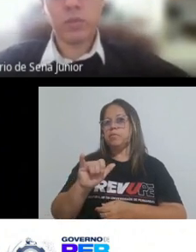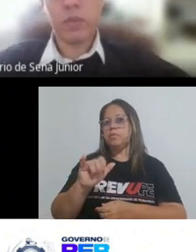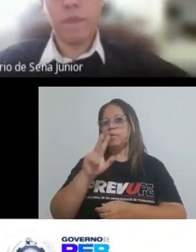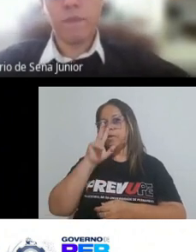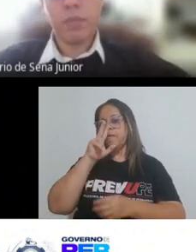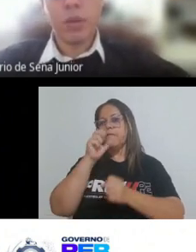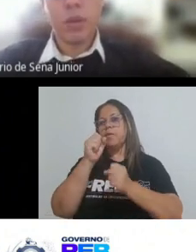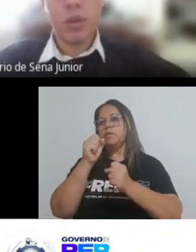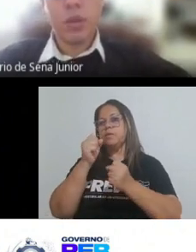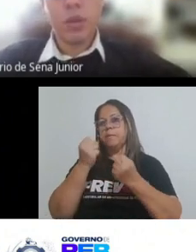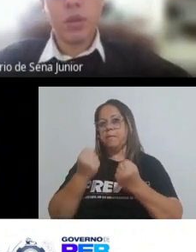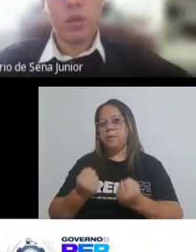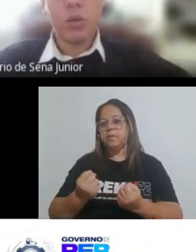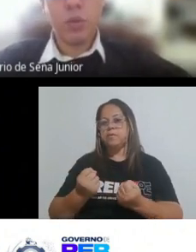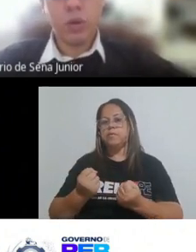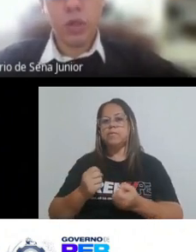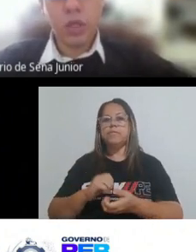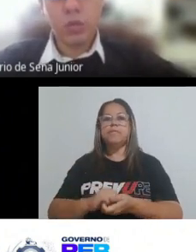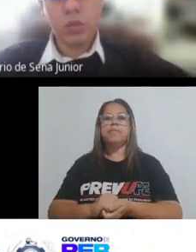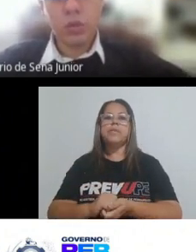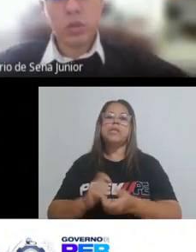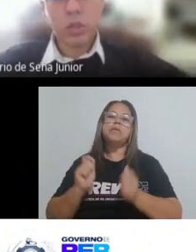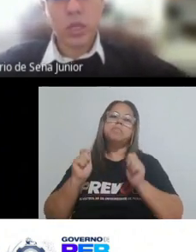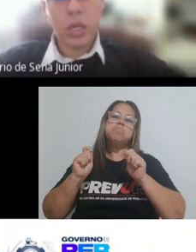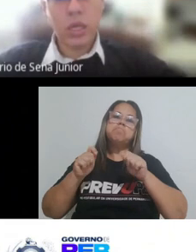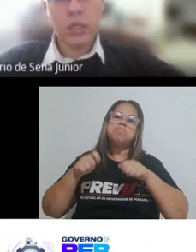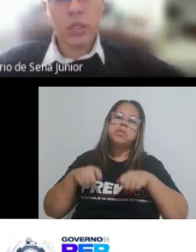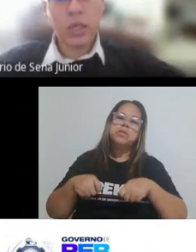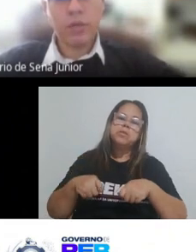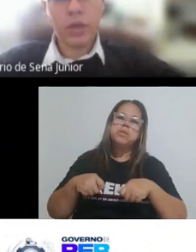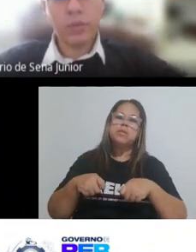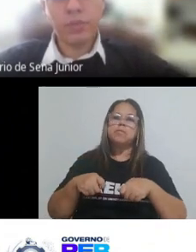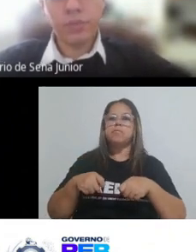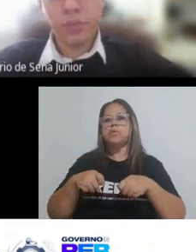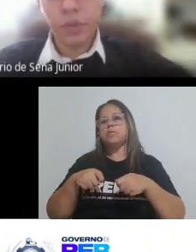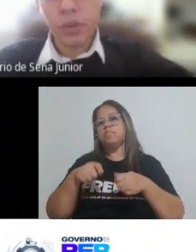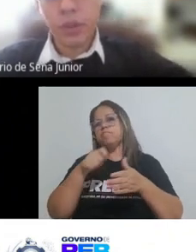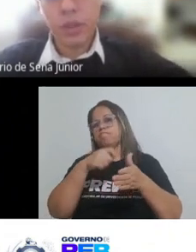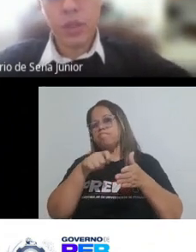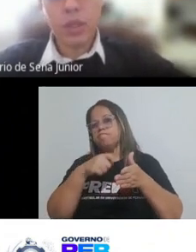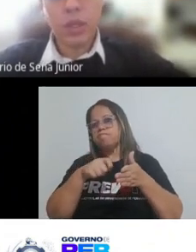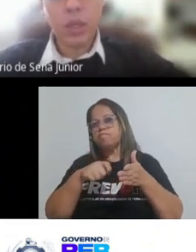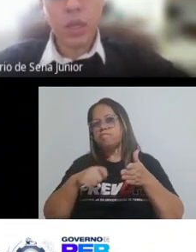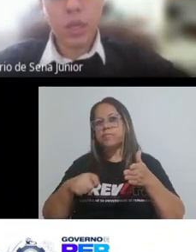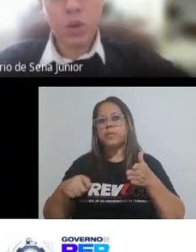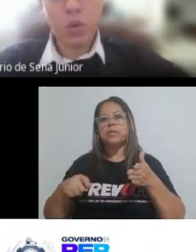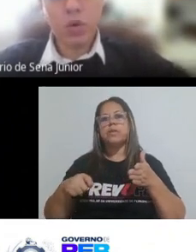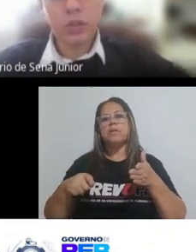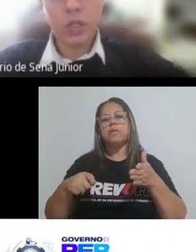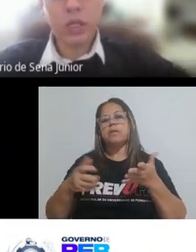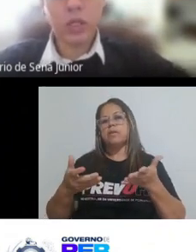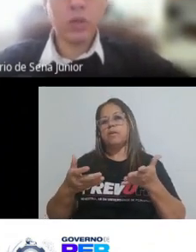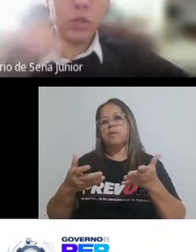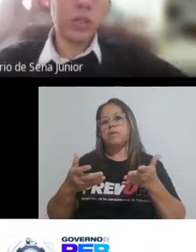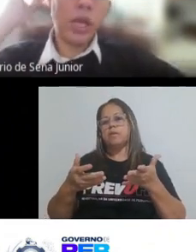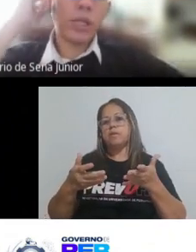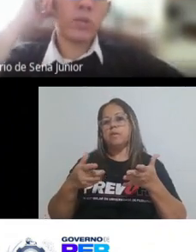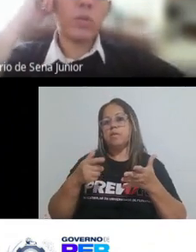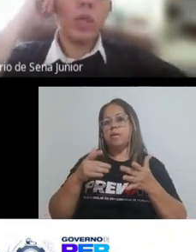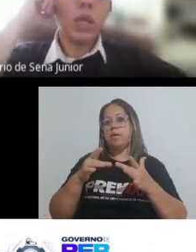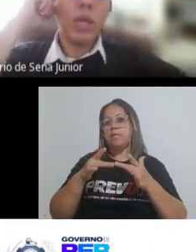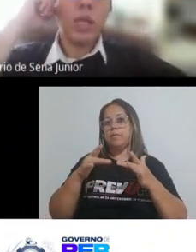P. Então, podemos escrever que o coeficiente de atrito